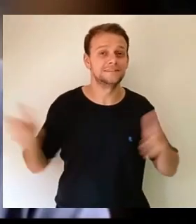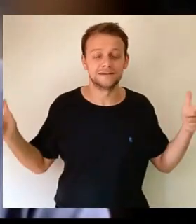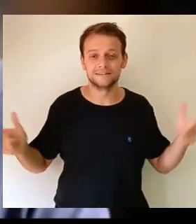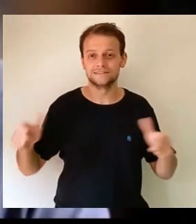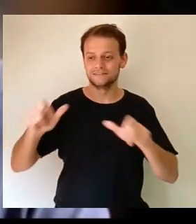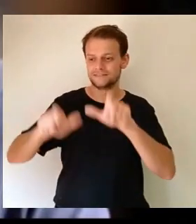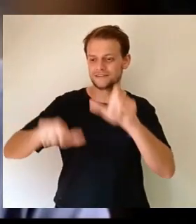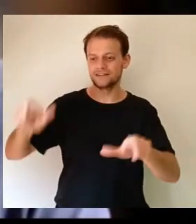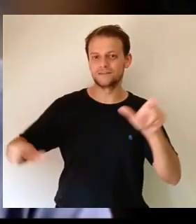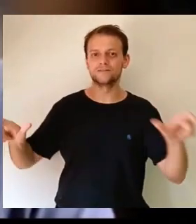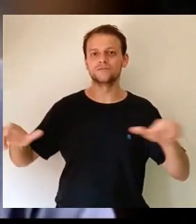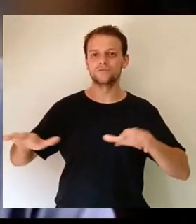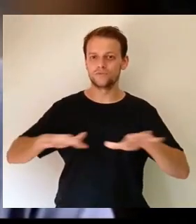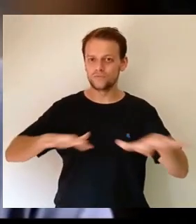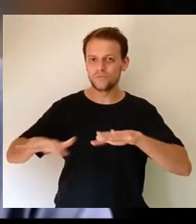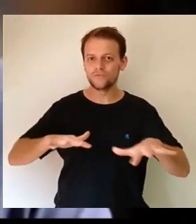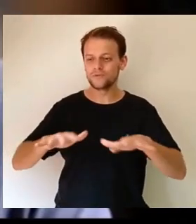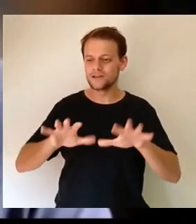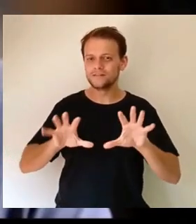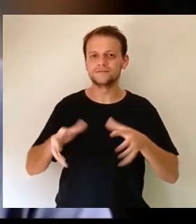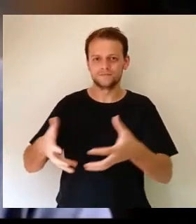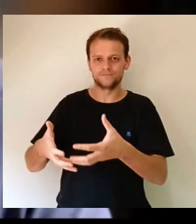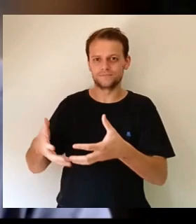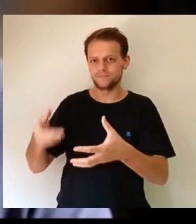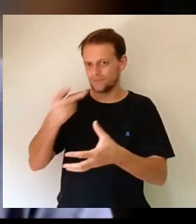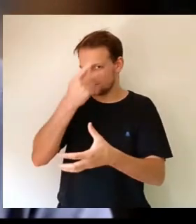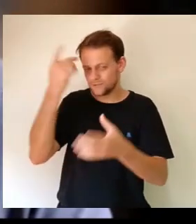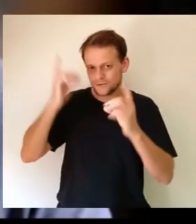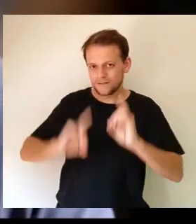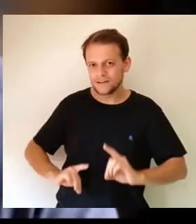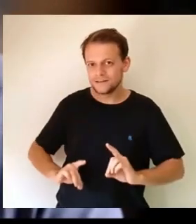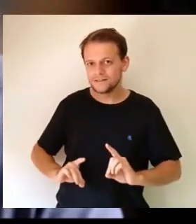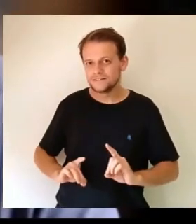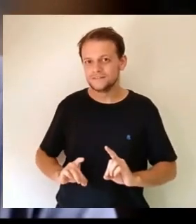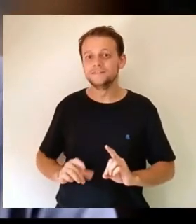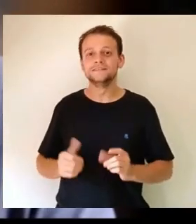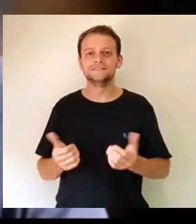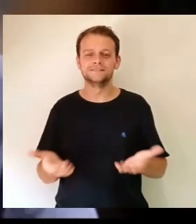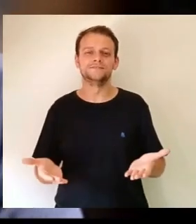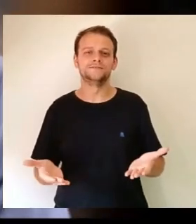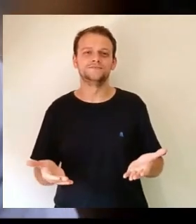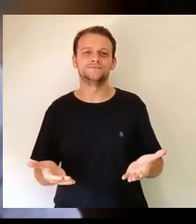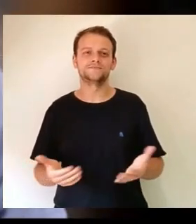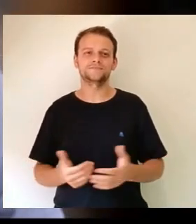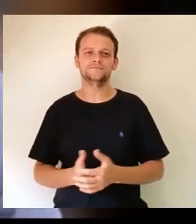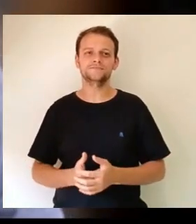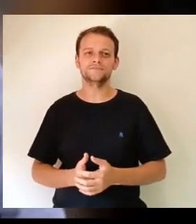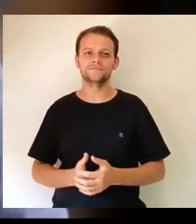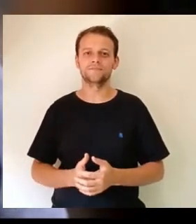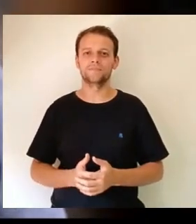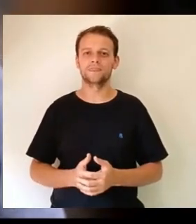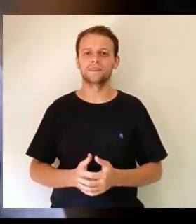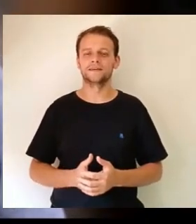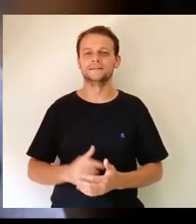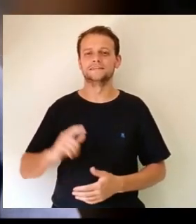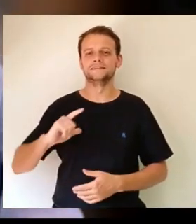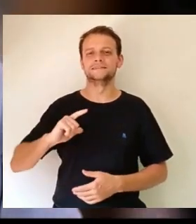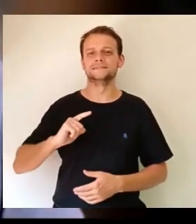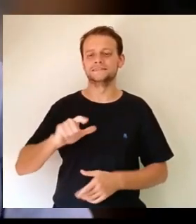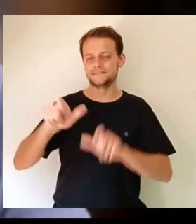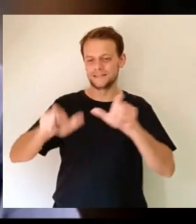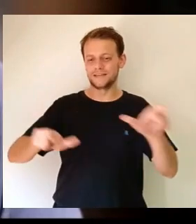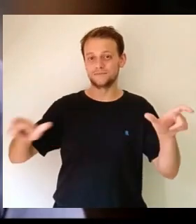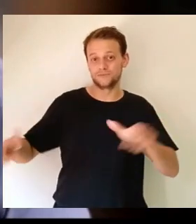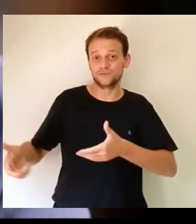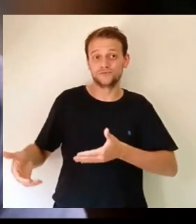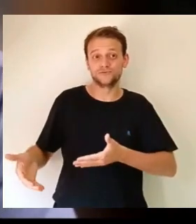fotográfico extenso das pessoas do movimento, né, do movimento da pessoa com deficiência. Então, assim, tem